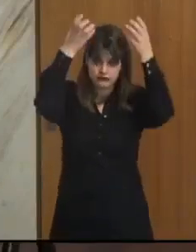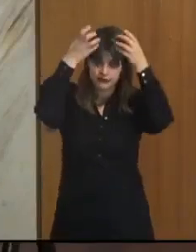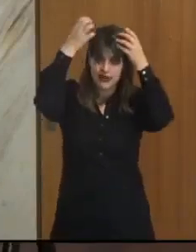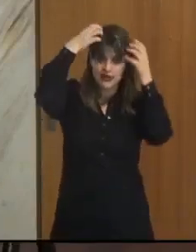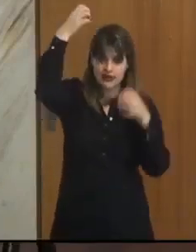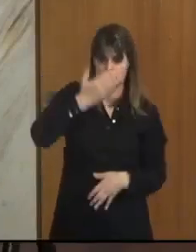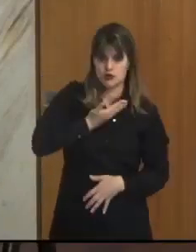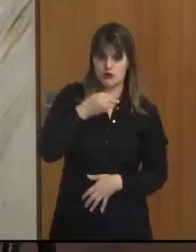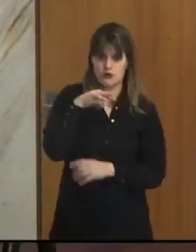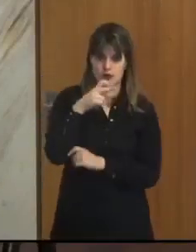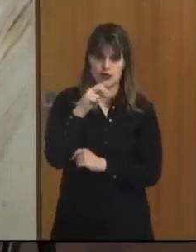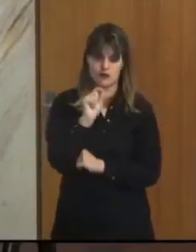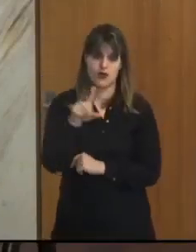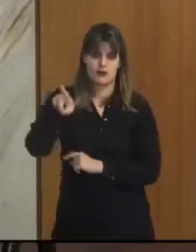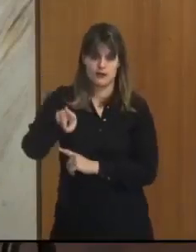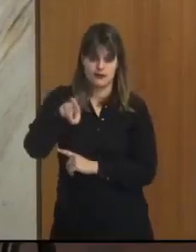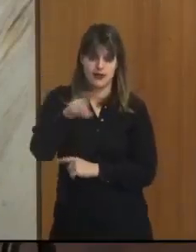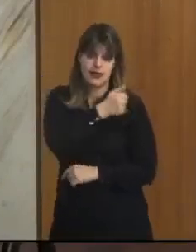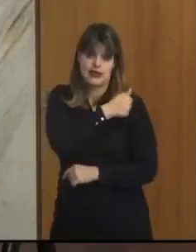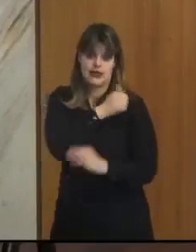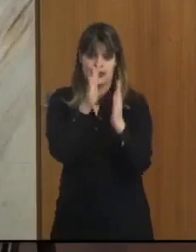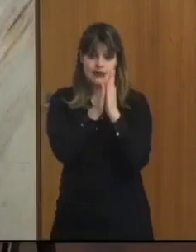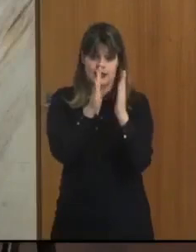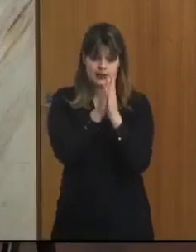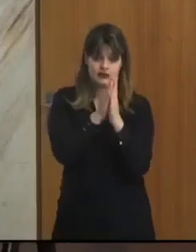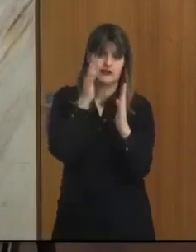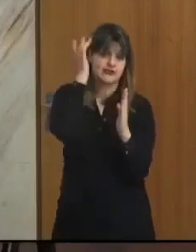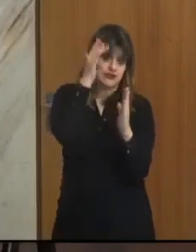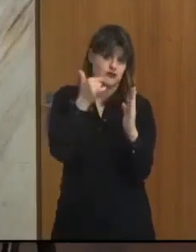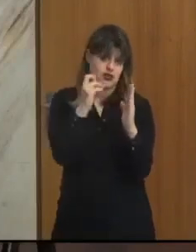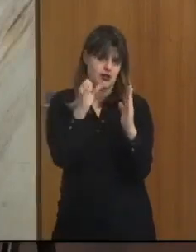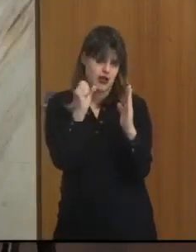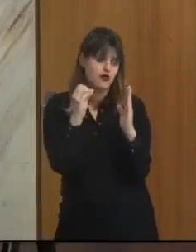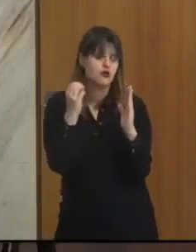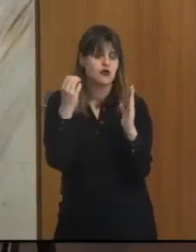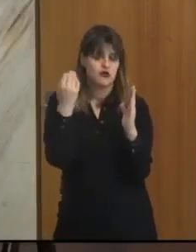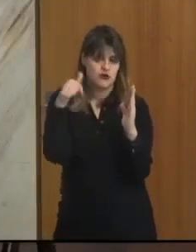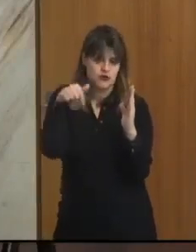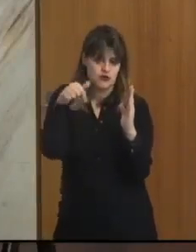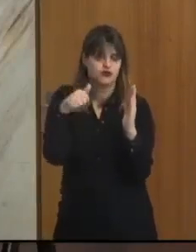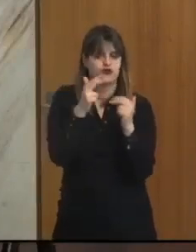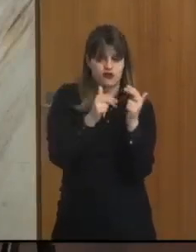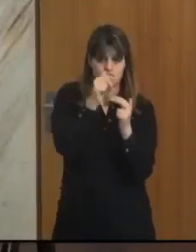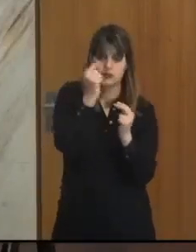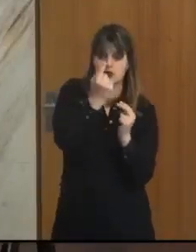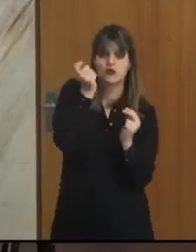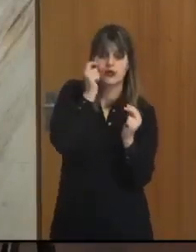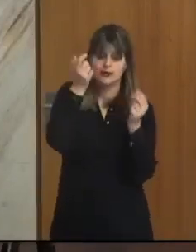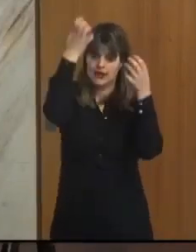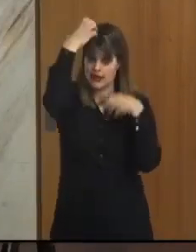cuja ligação se evidencia na Igreja Matriz de Soure, de São Tiago, hoje, mandada construir por Dom Manuel ainda como governador da Ordem de